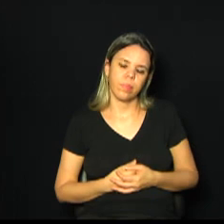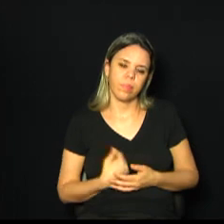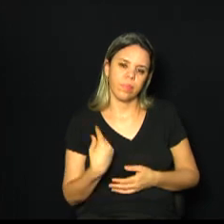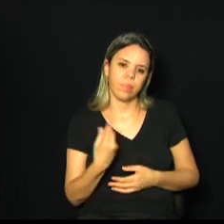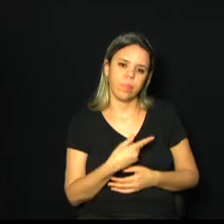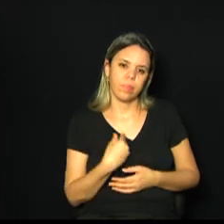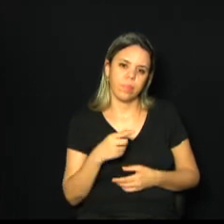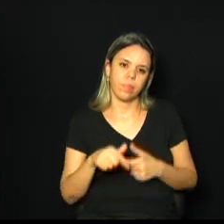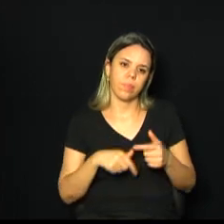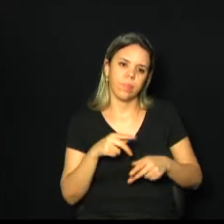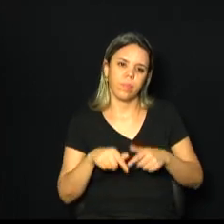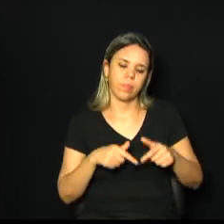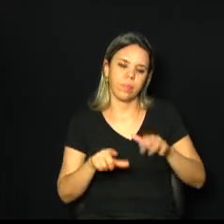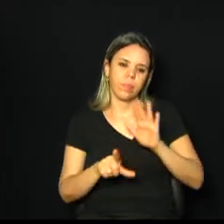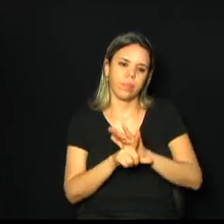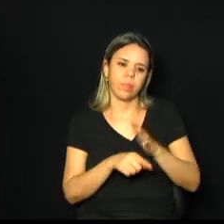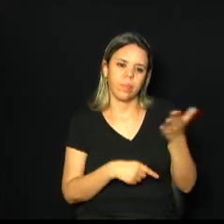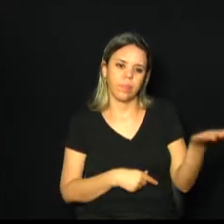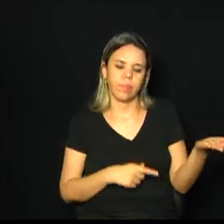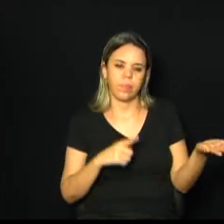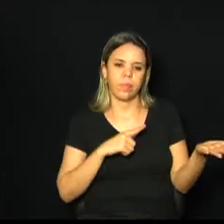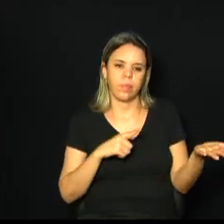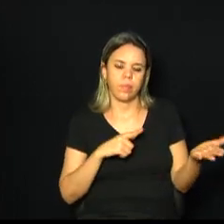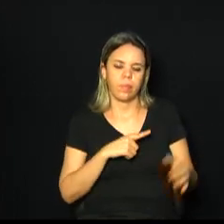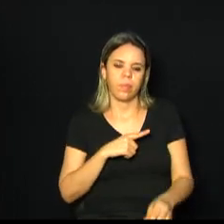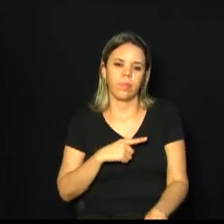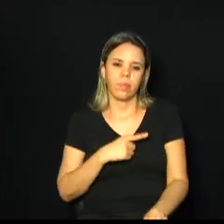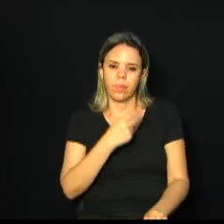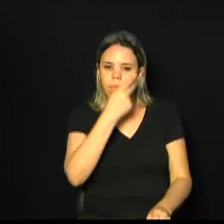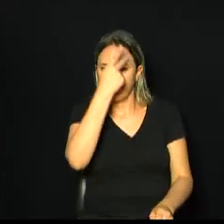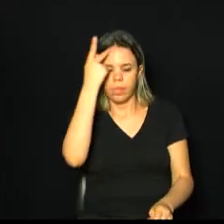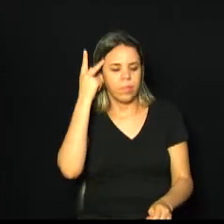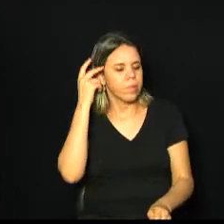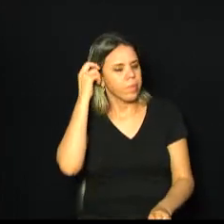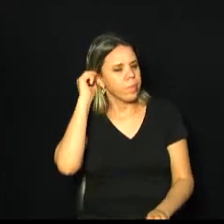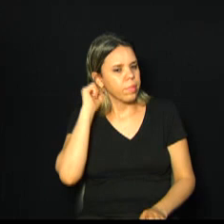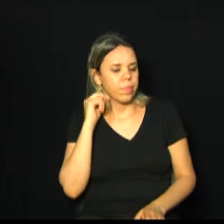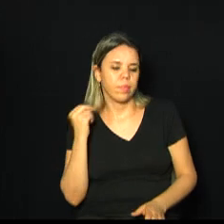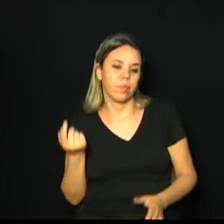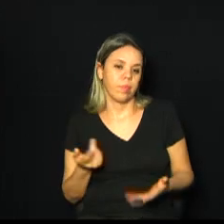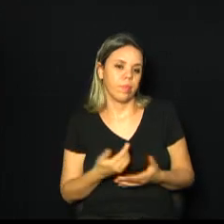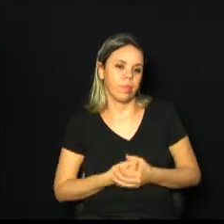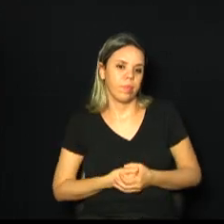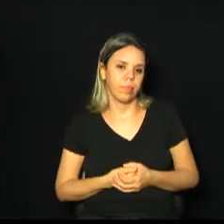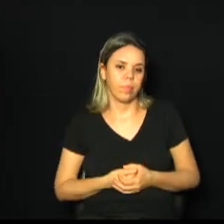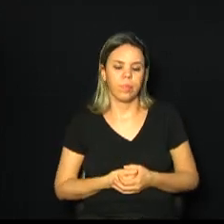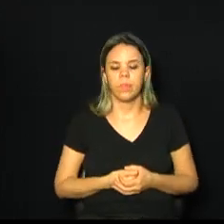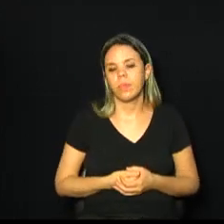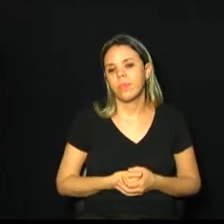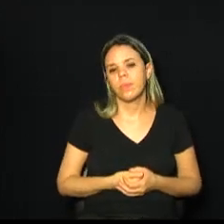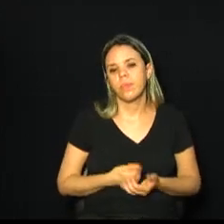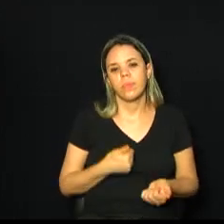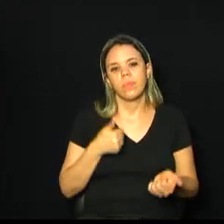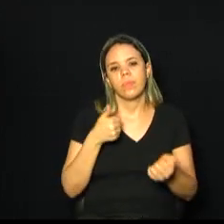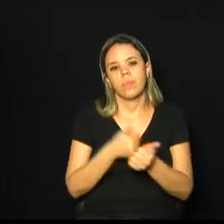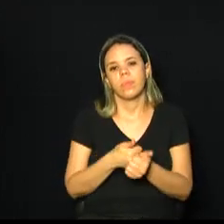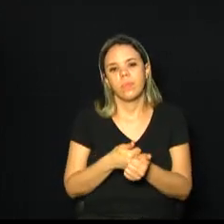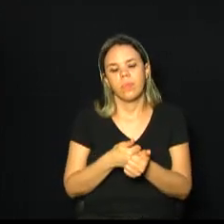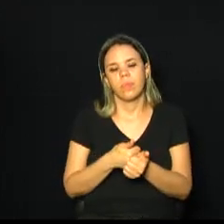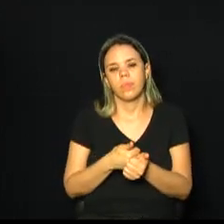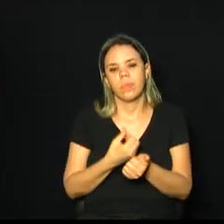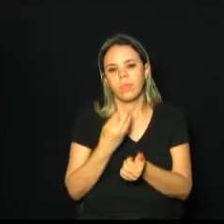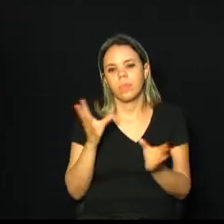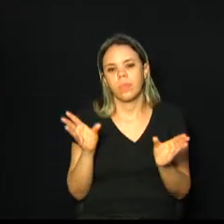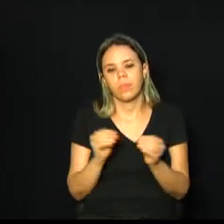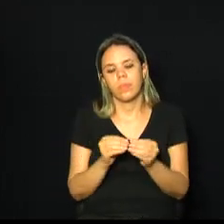agente externo dessa lei. E você tem as autoridades punidoras, que até recentemente isso não estava muito bem